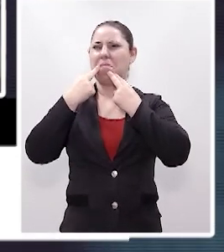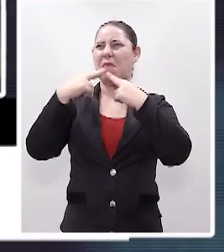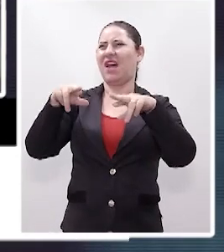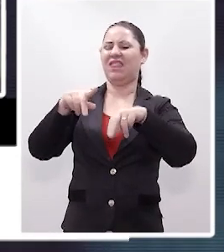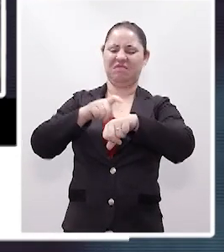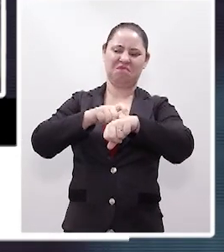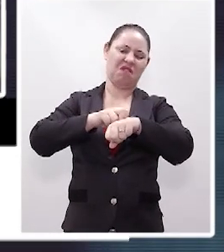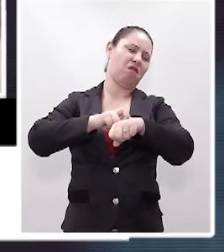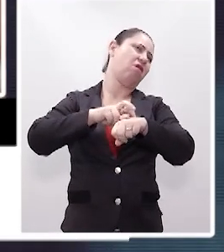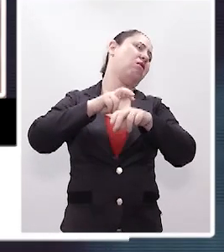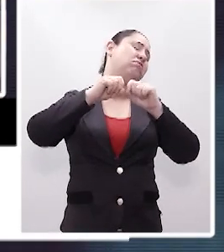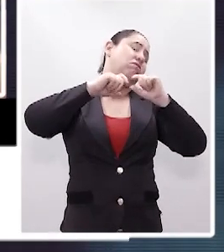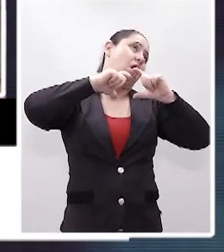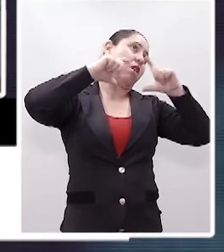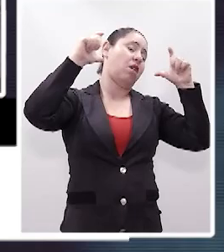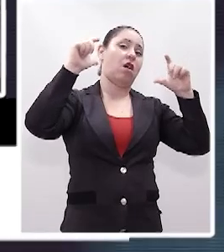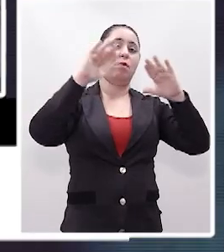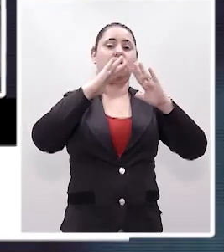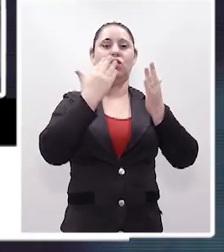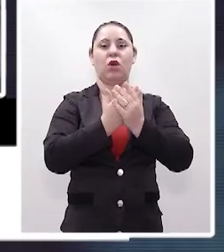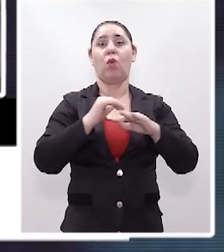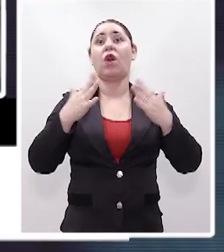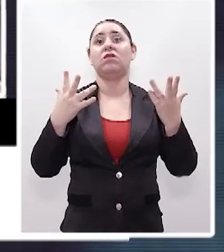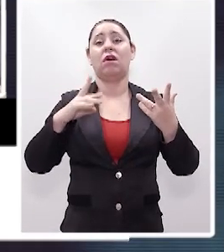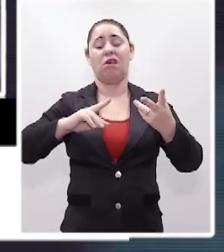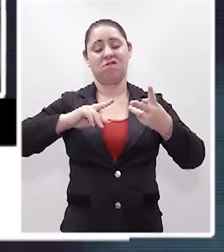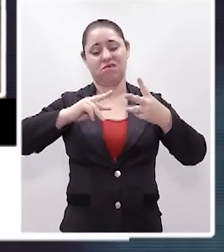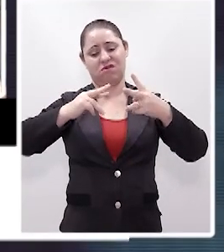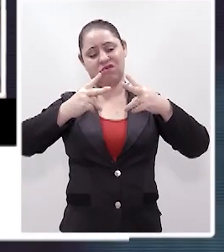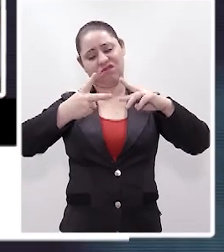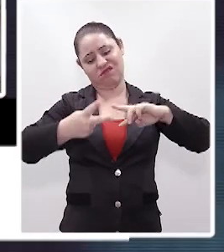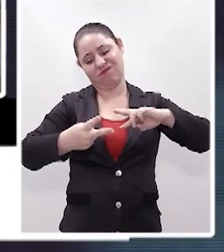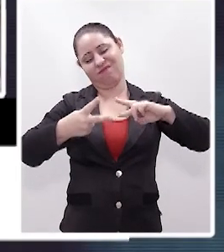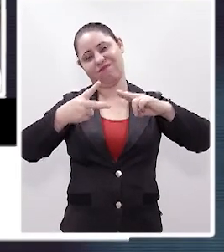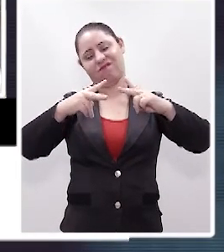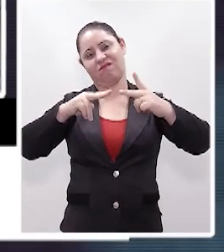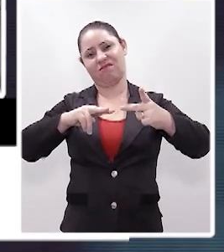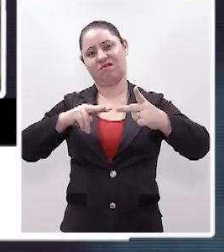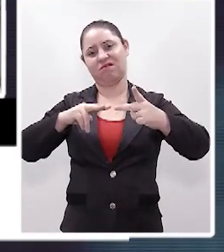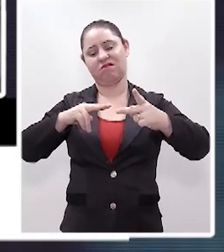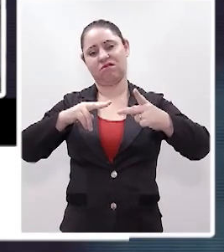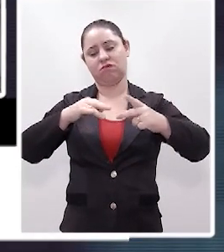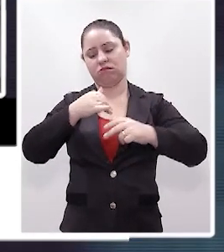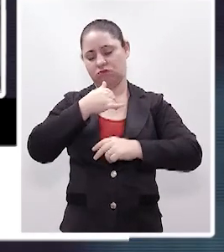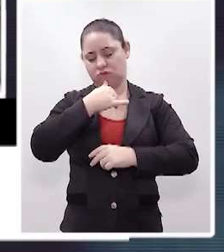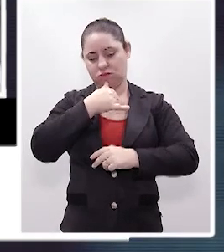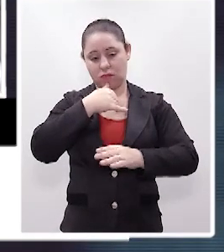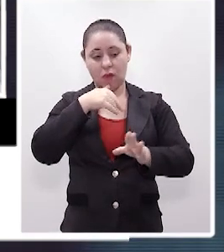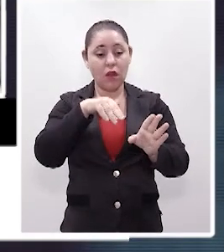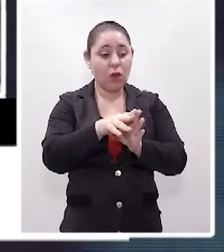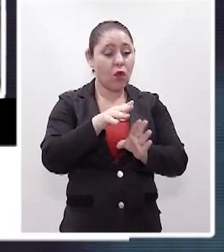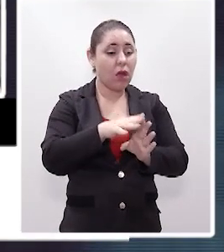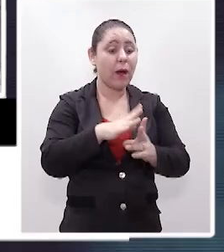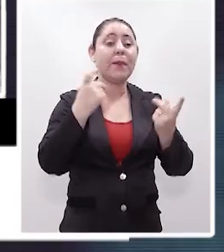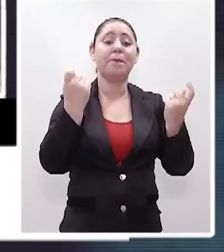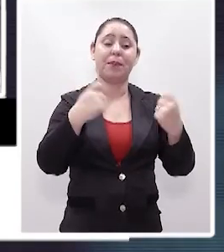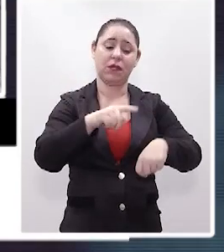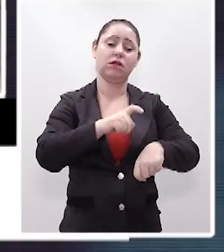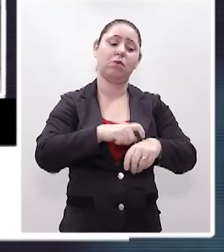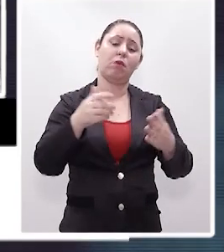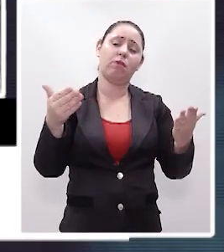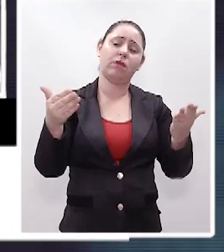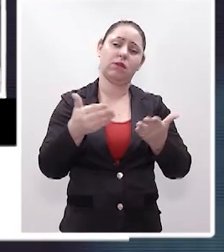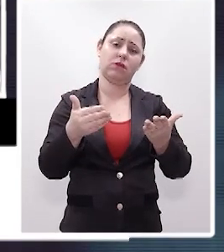ir para a escola. E quando fala que vai ter o rodízio, é uma tristeza total. Mas eu falo, filha, é necessário